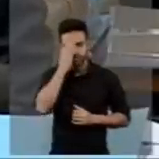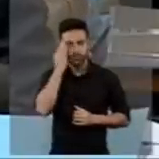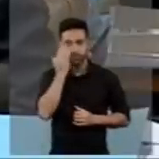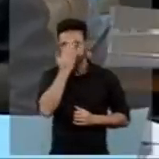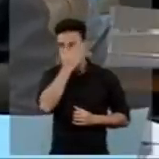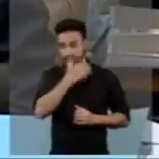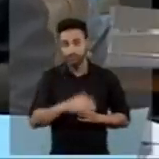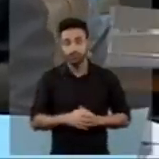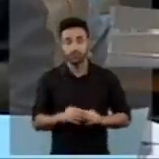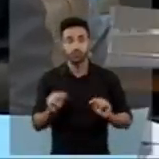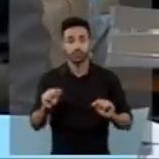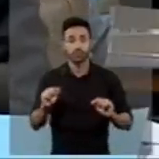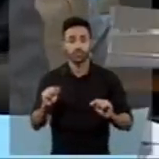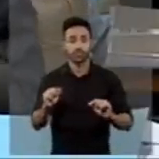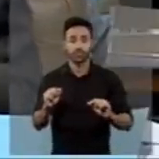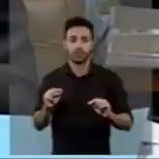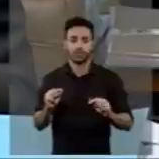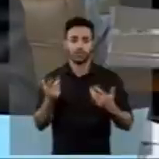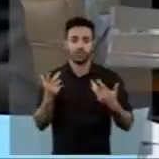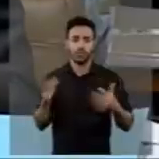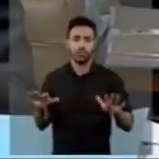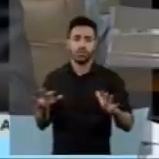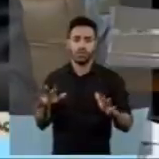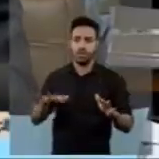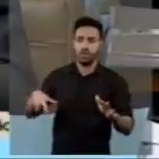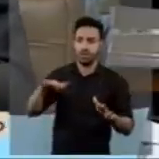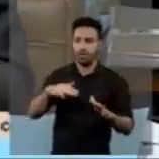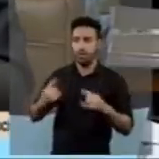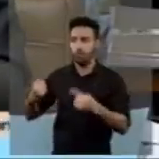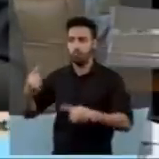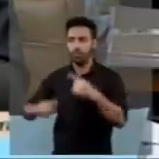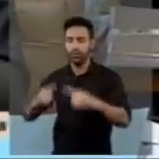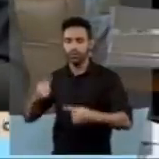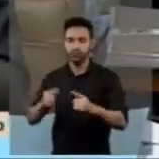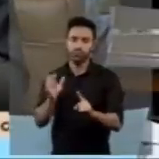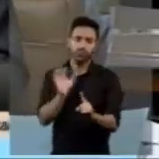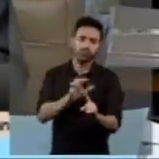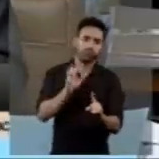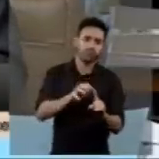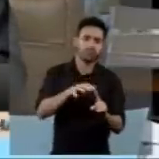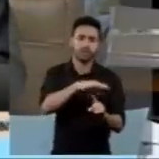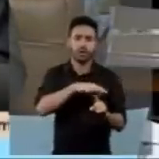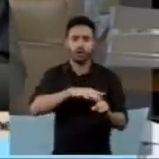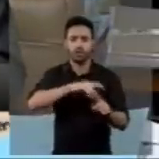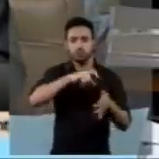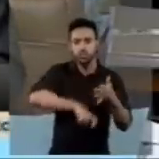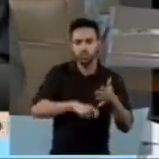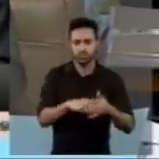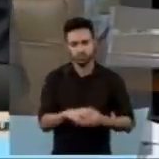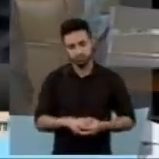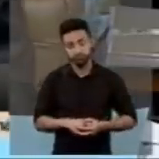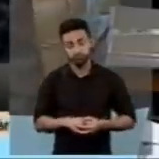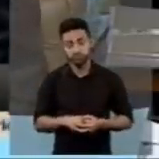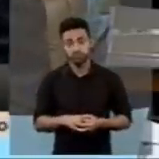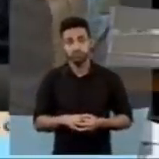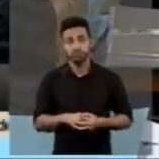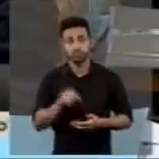rechaça a aplicação de sanção política em matéria tributária. E foi importante que isso